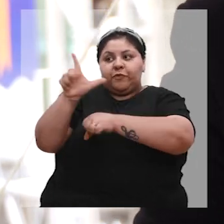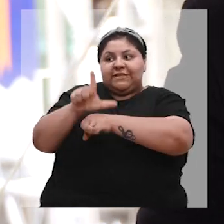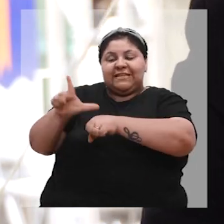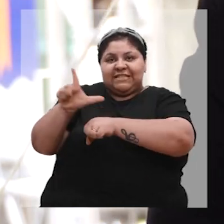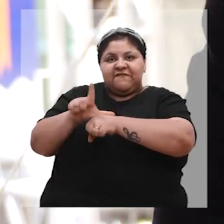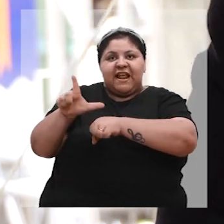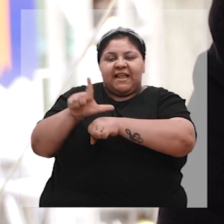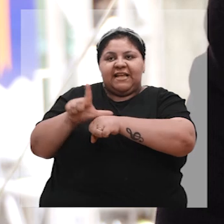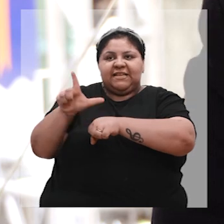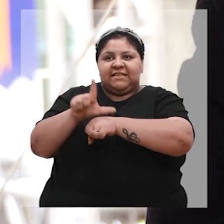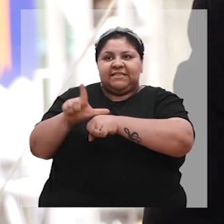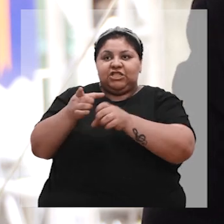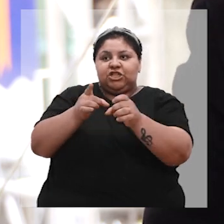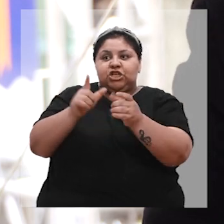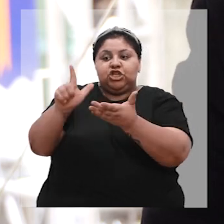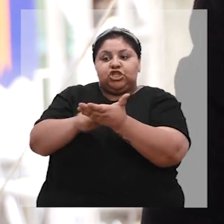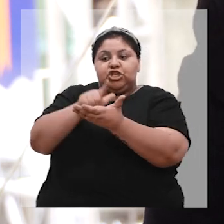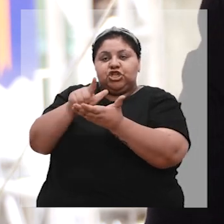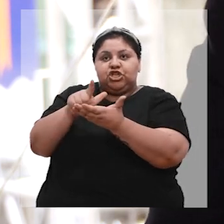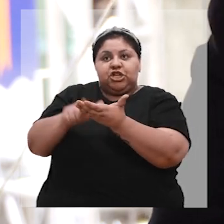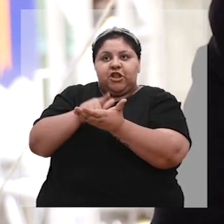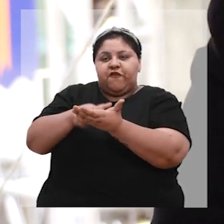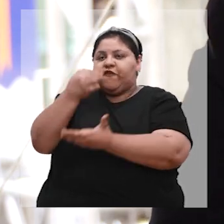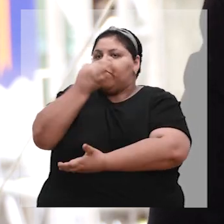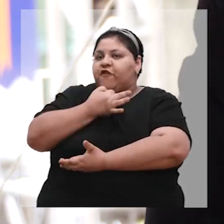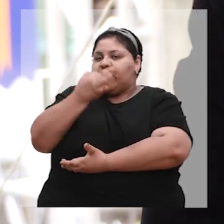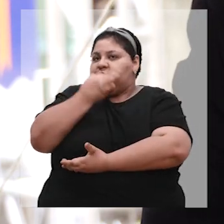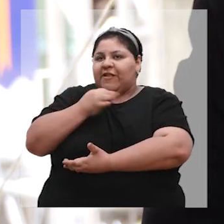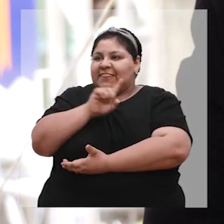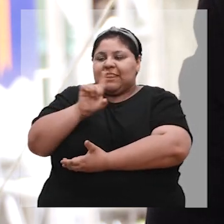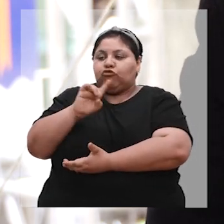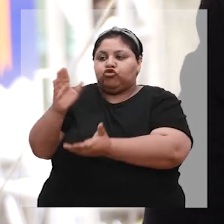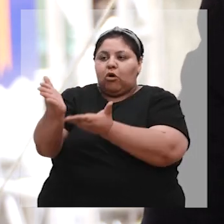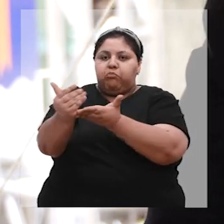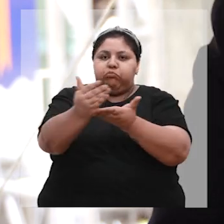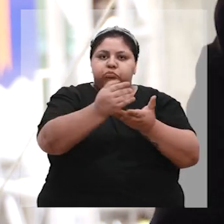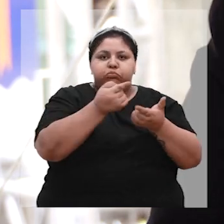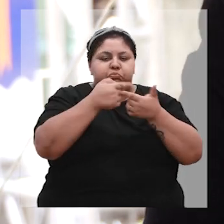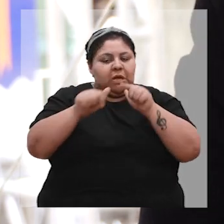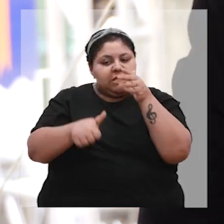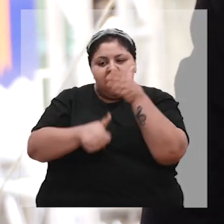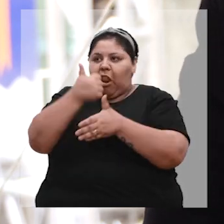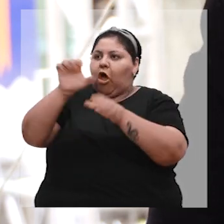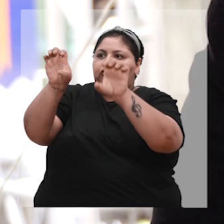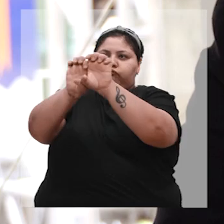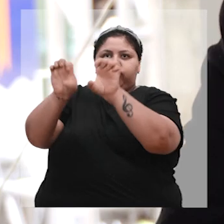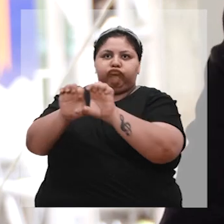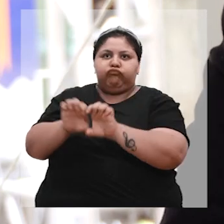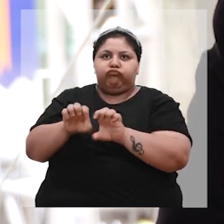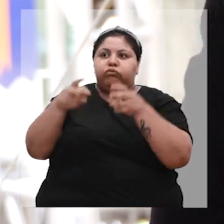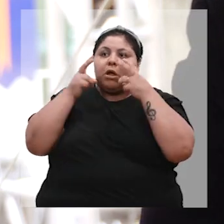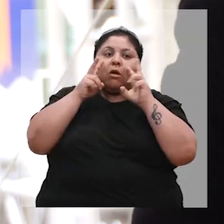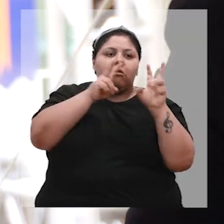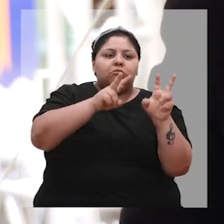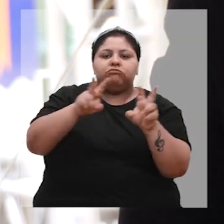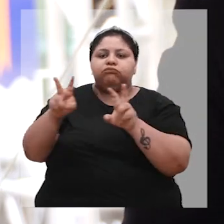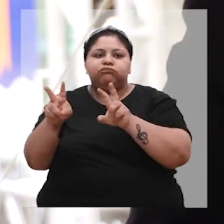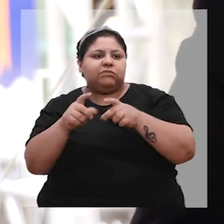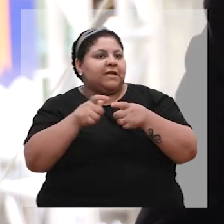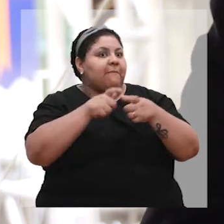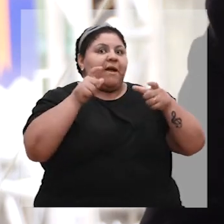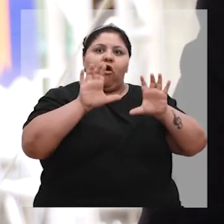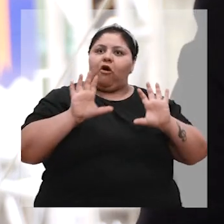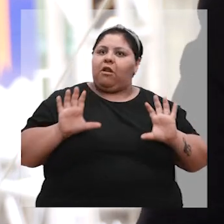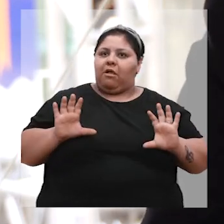papel importantíssimo, não só na captação de recursos, né, e a viabilização de toda essa estrutura que vocês enxergam aqui, que ela é muito maior